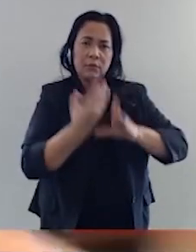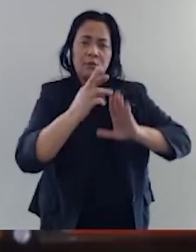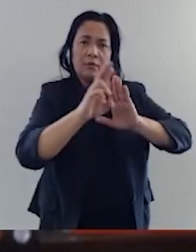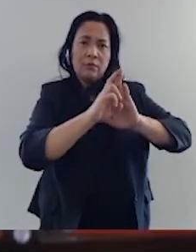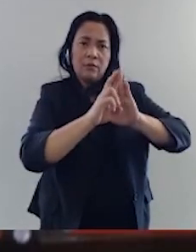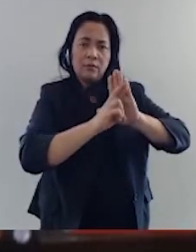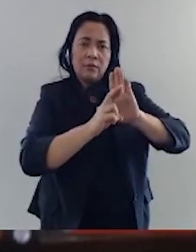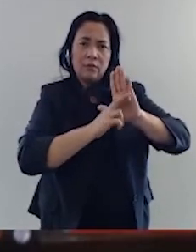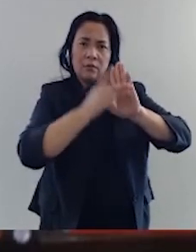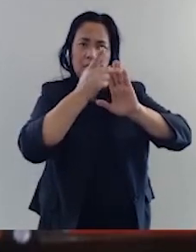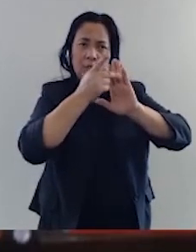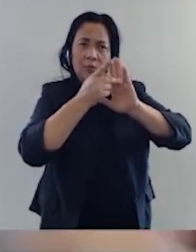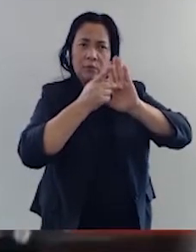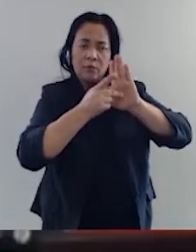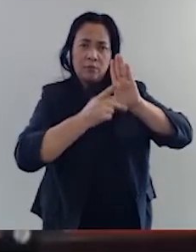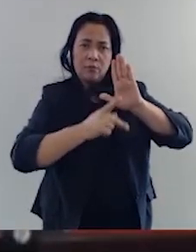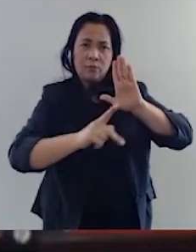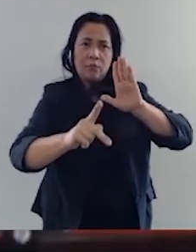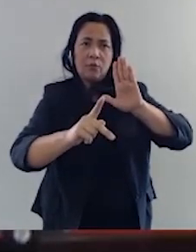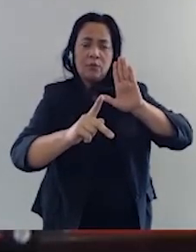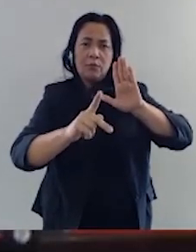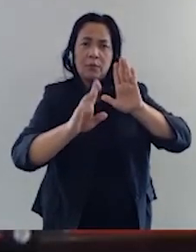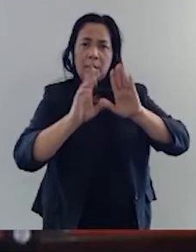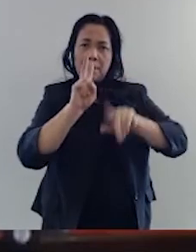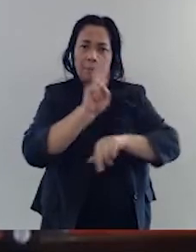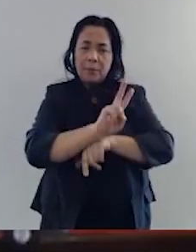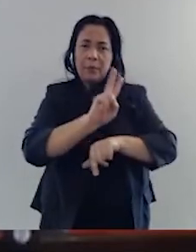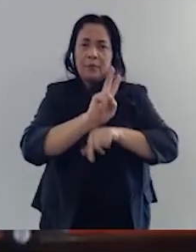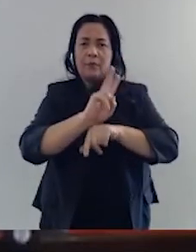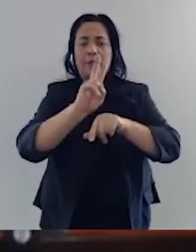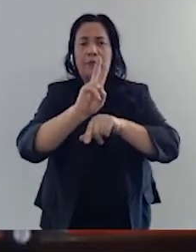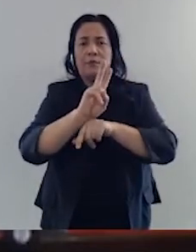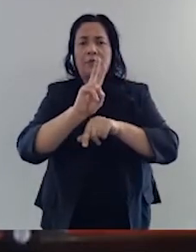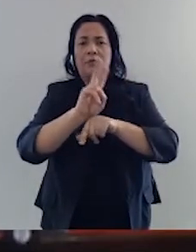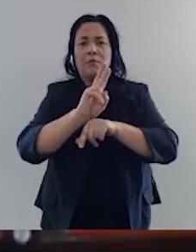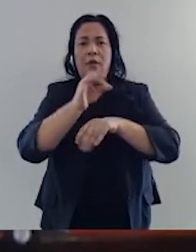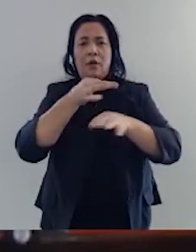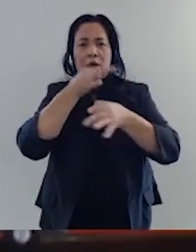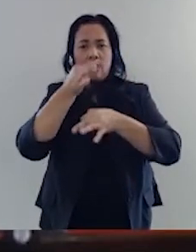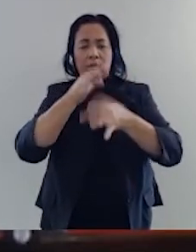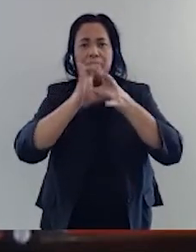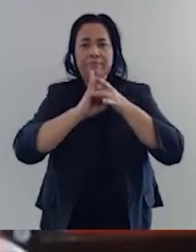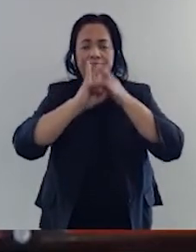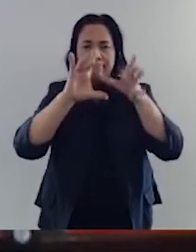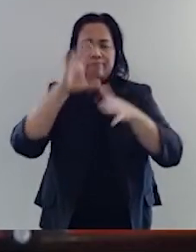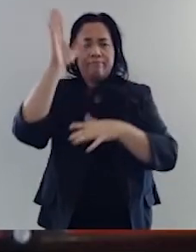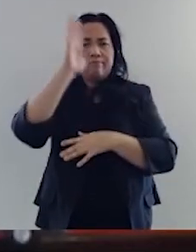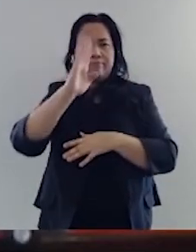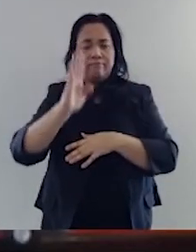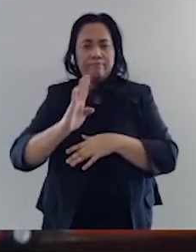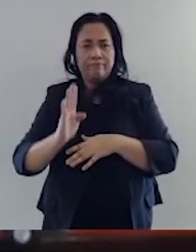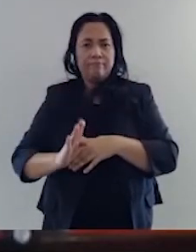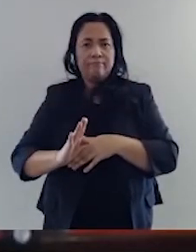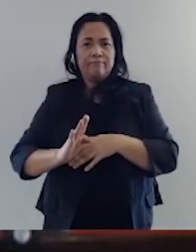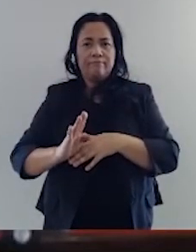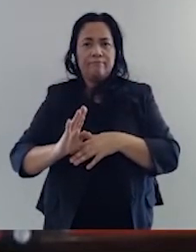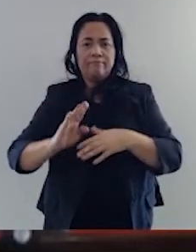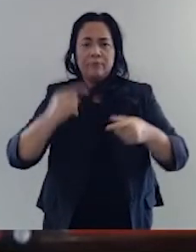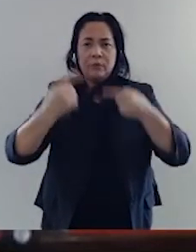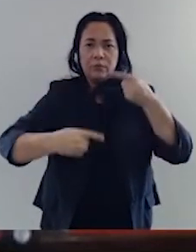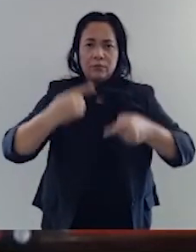de autocontenção em prol da democracia. O conflito político institucional entre os poderes